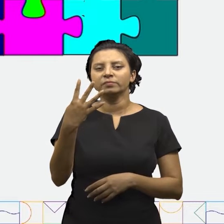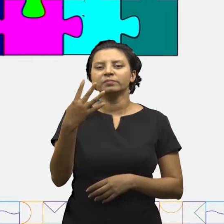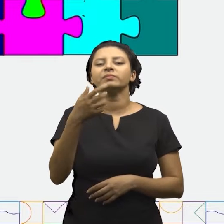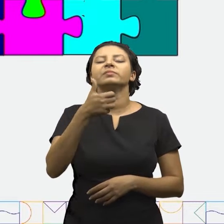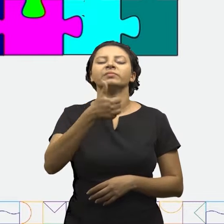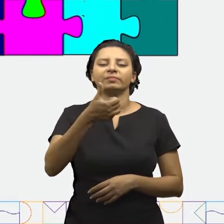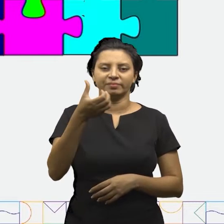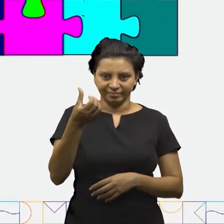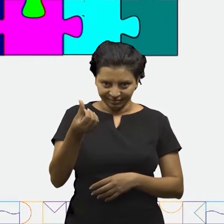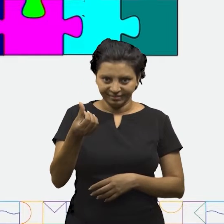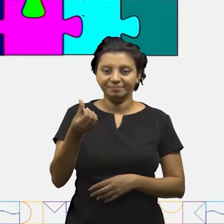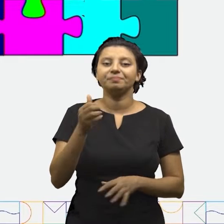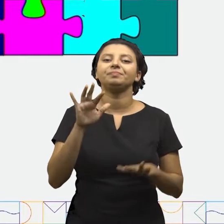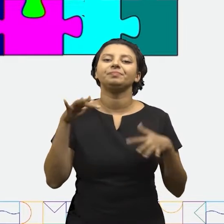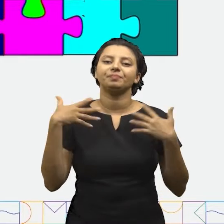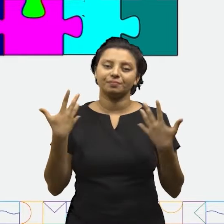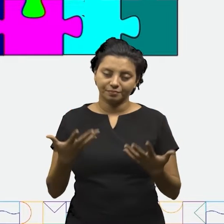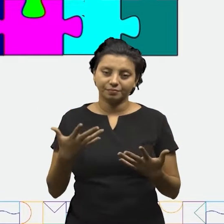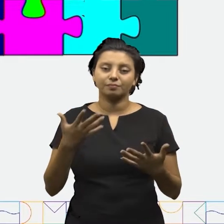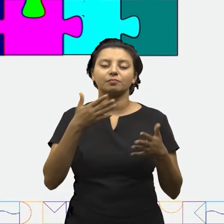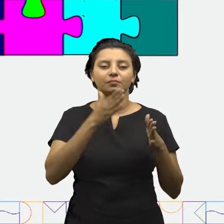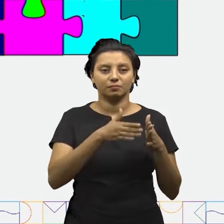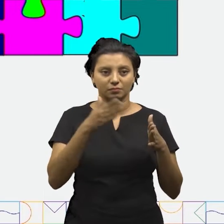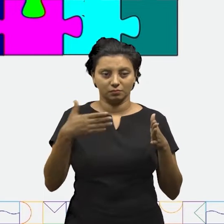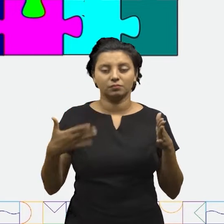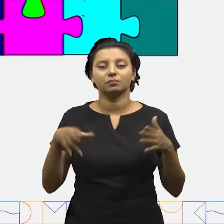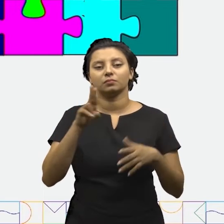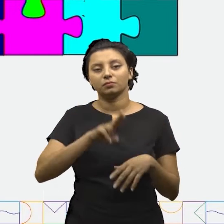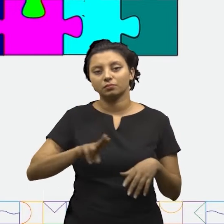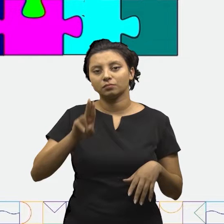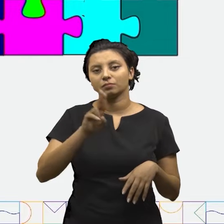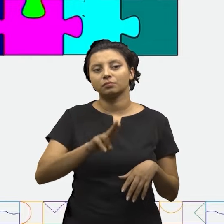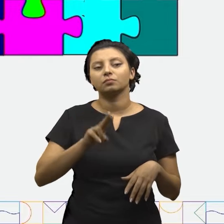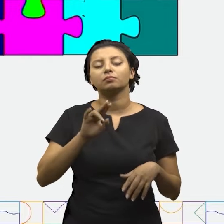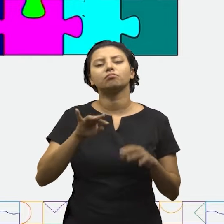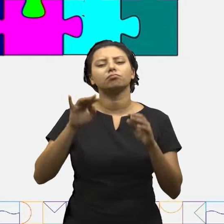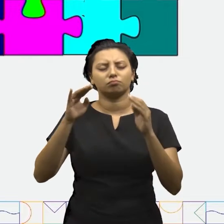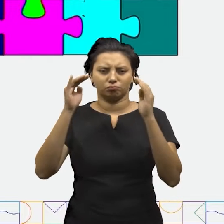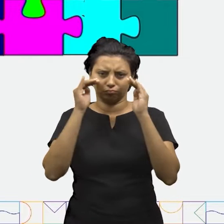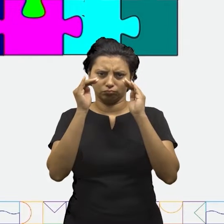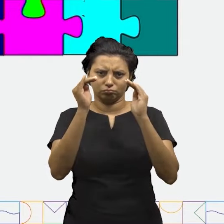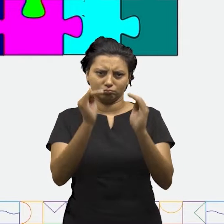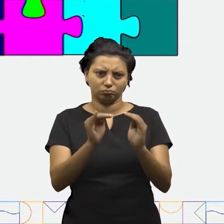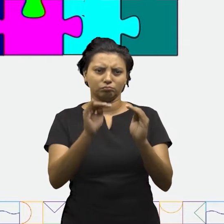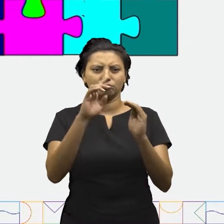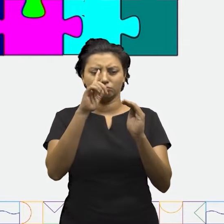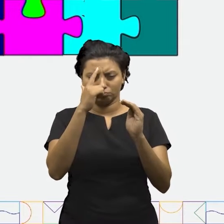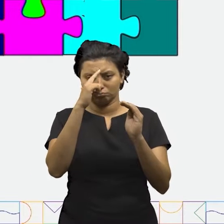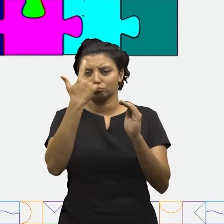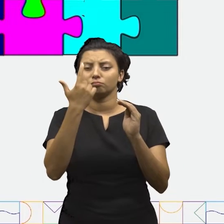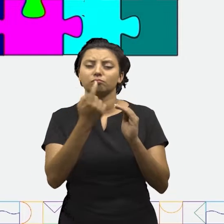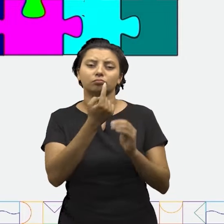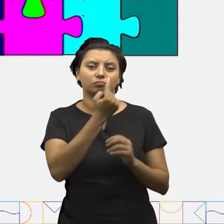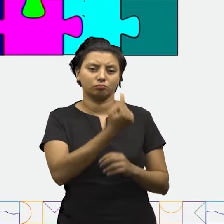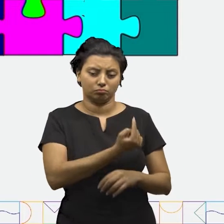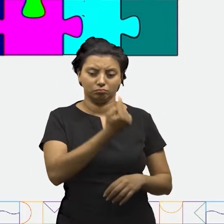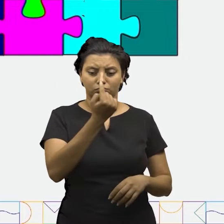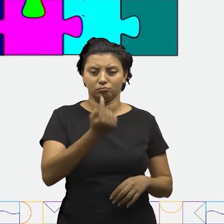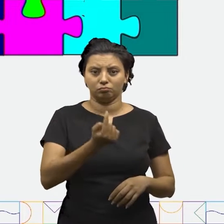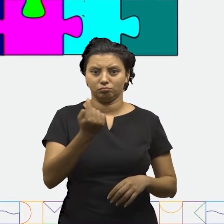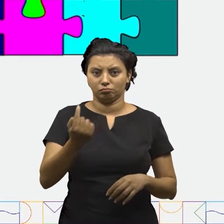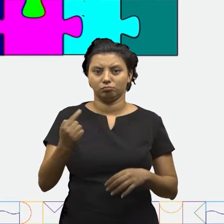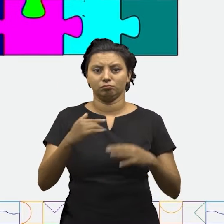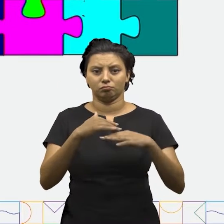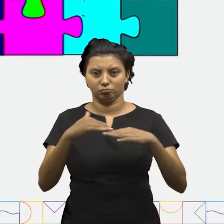a 16. Então, a sequência usada foi respeitando a lógica de 1 em 1